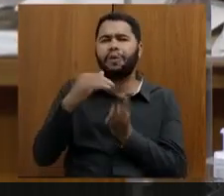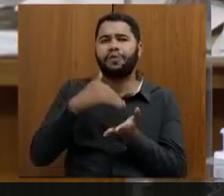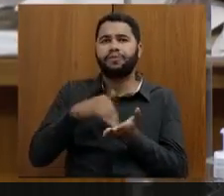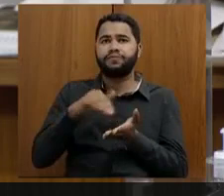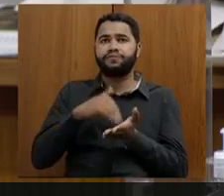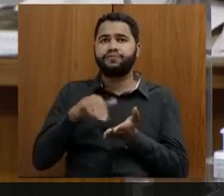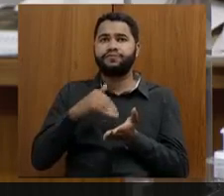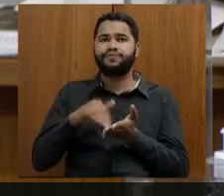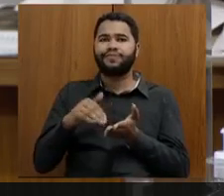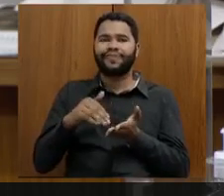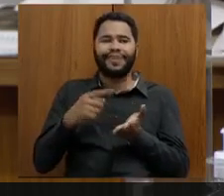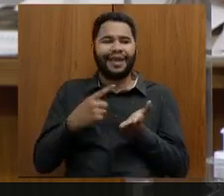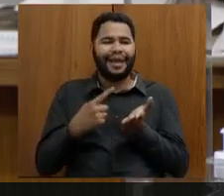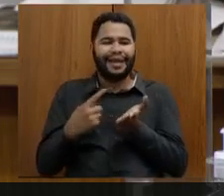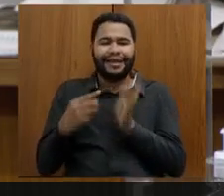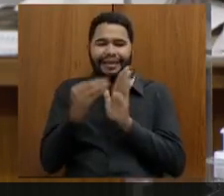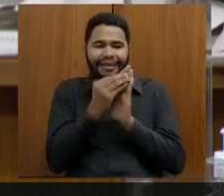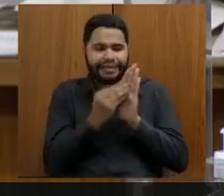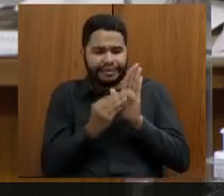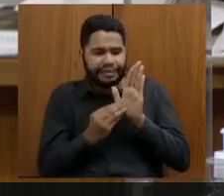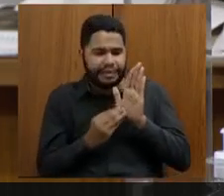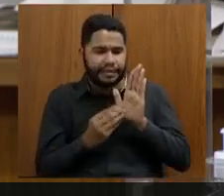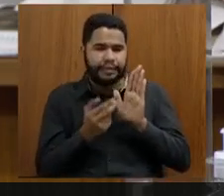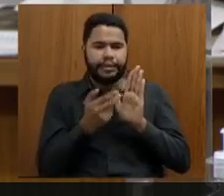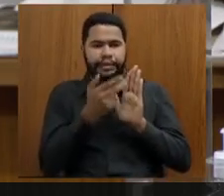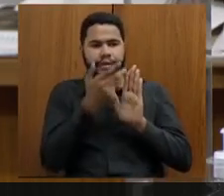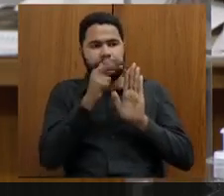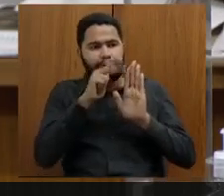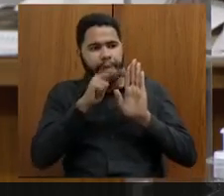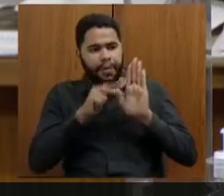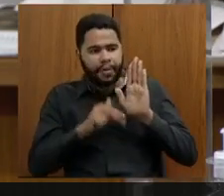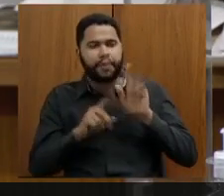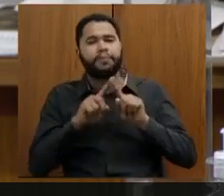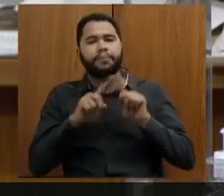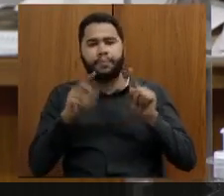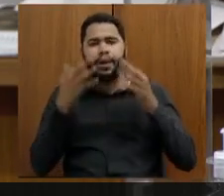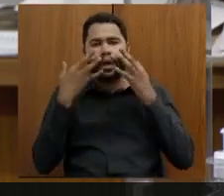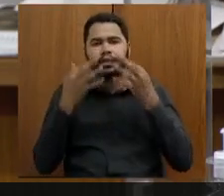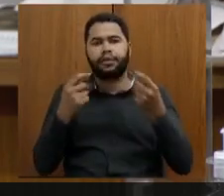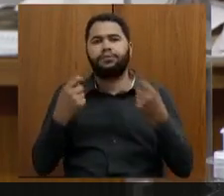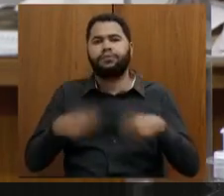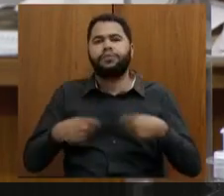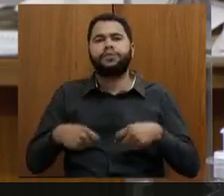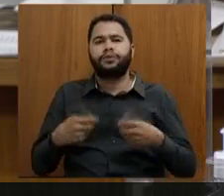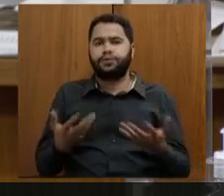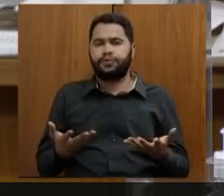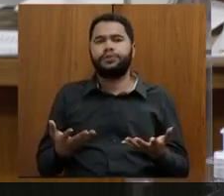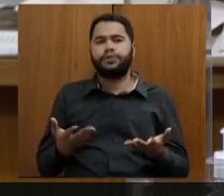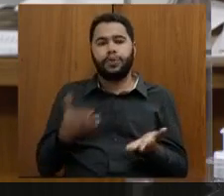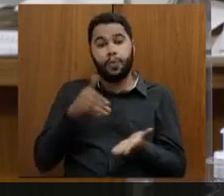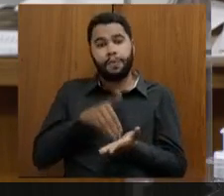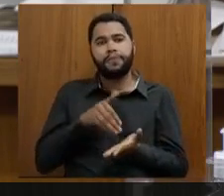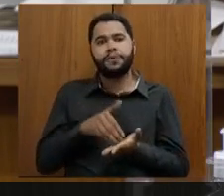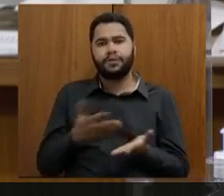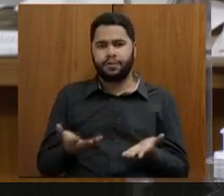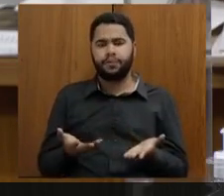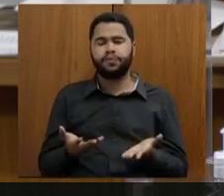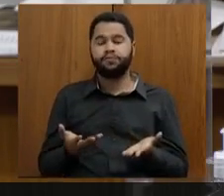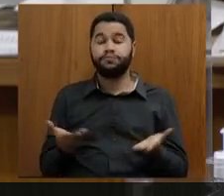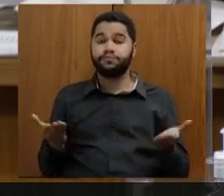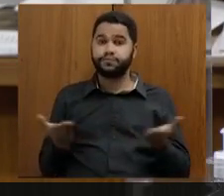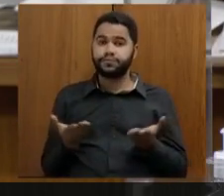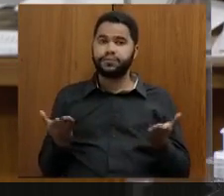da agenda muito apertada mas mas a gente tem que dar atenção é o mínimo que nós precisamos fazer é então assim